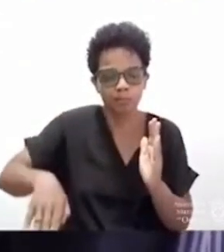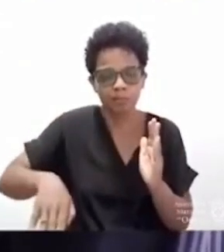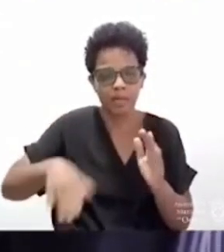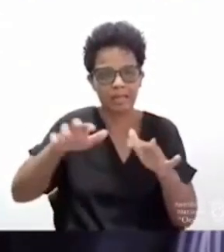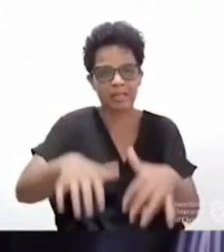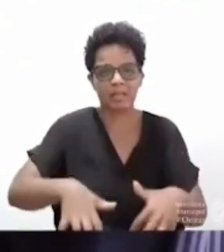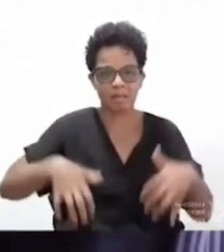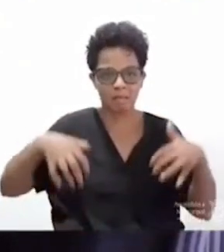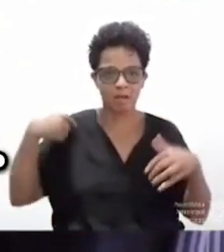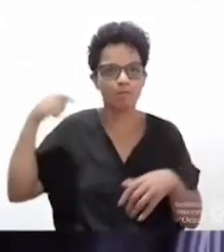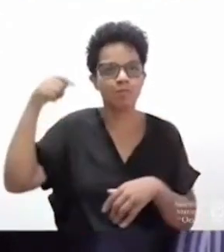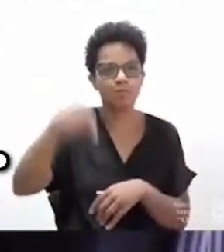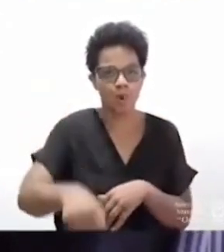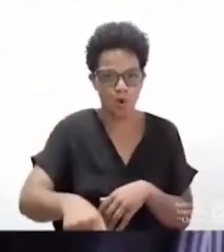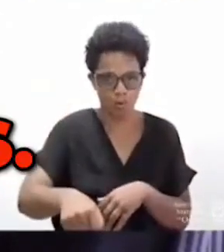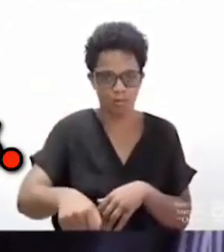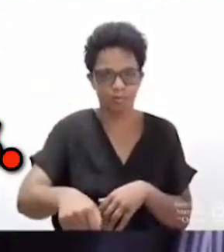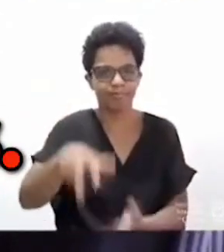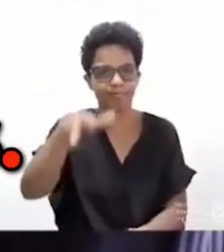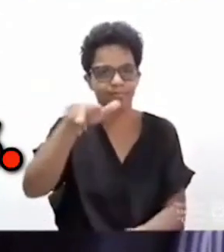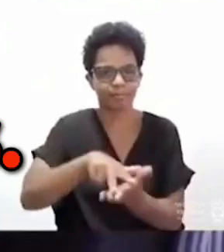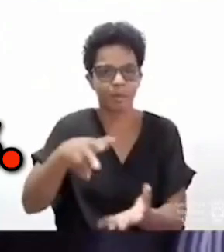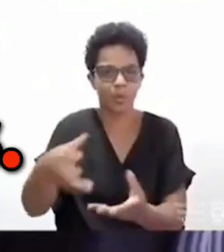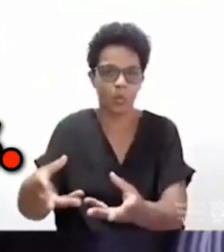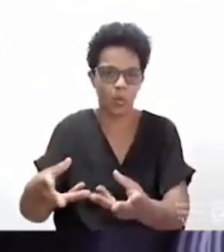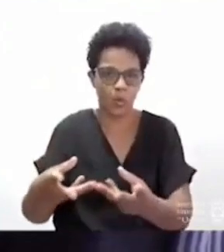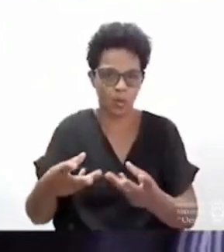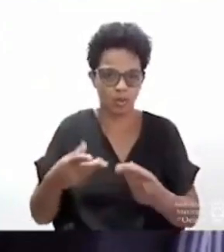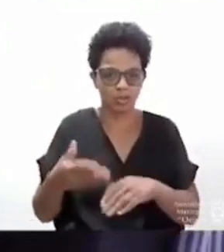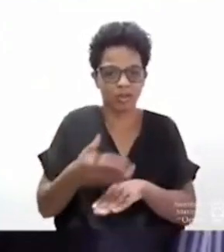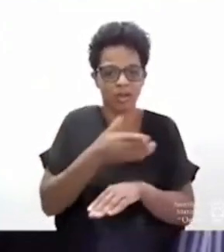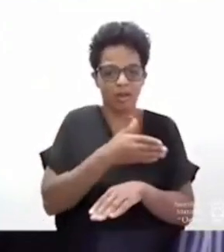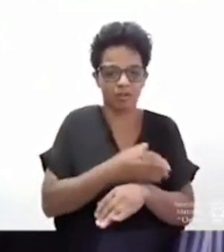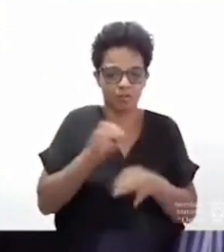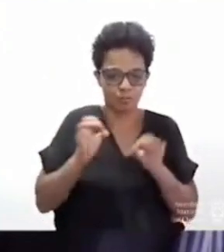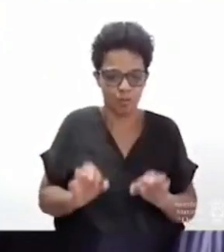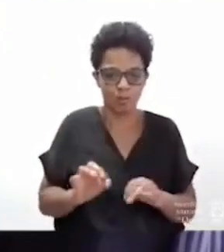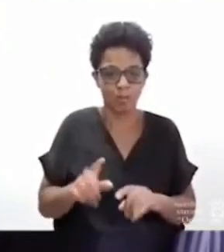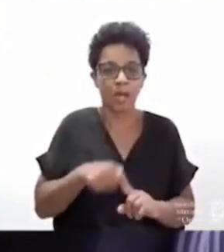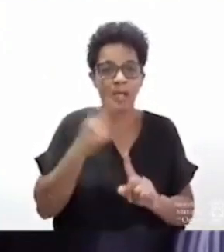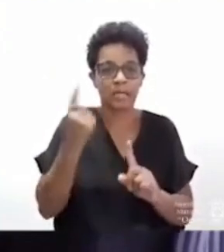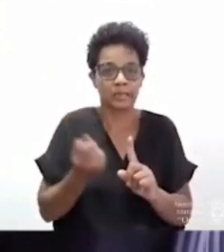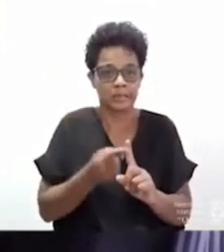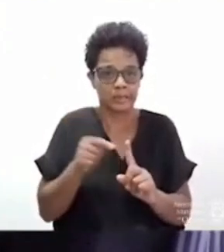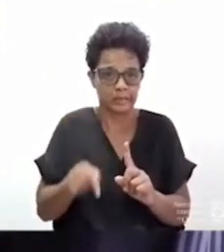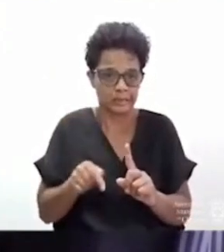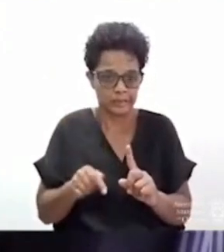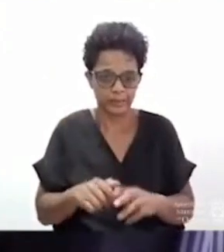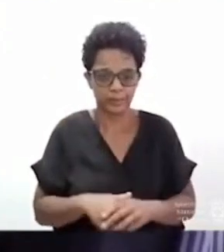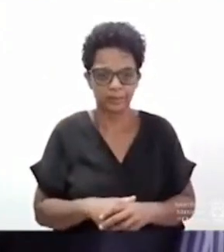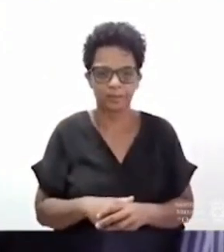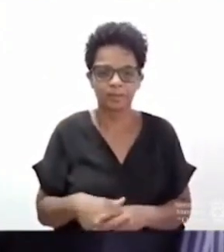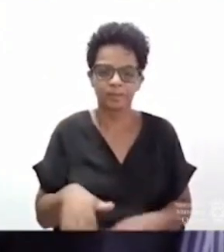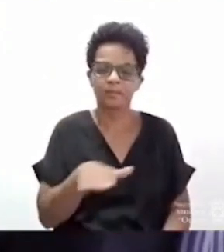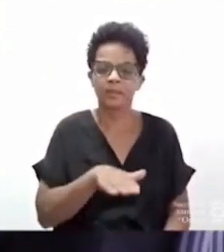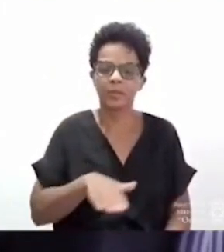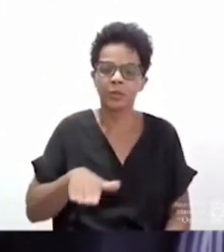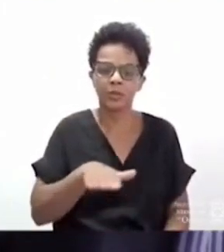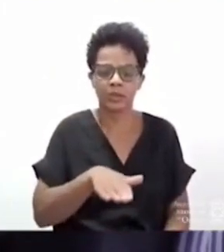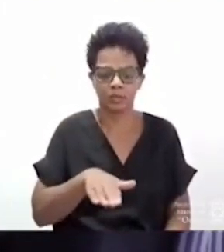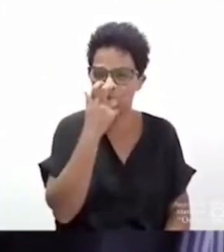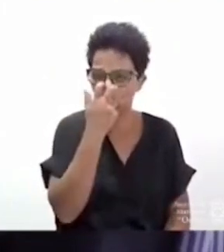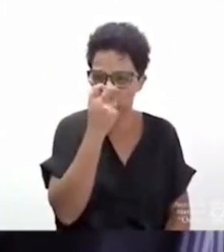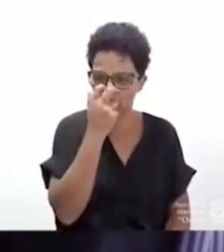as contas antes destas contas consolidadas. Mas este ano há uma situação ainda mais